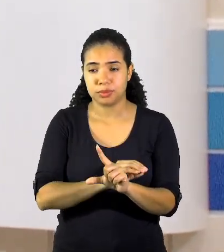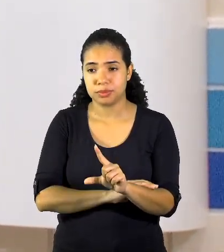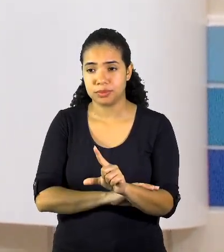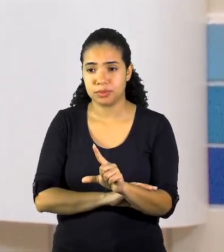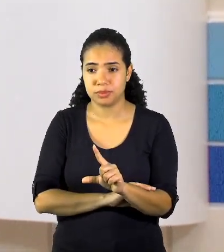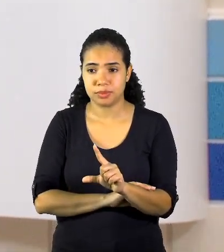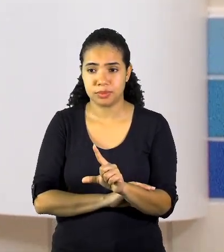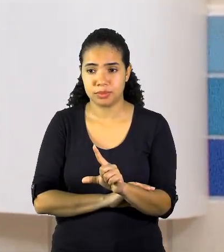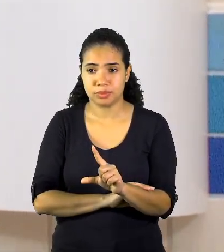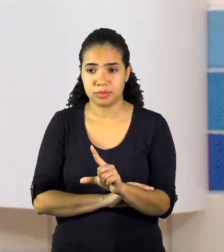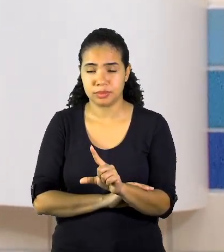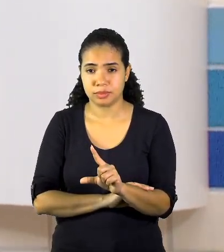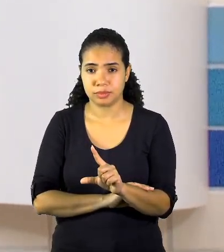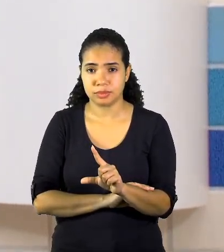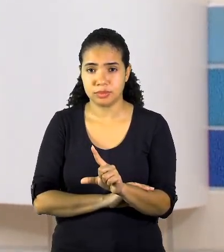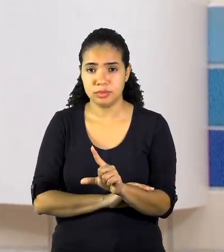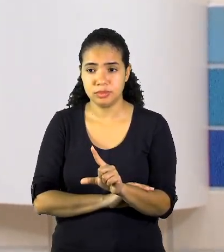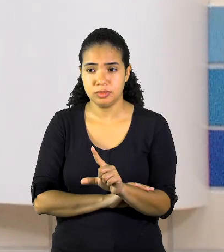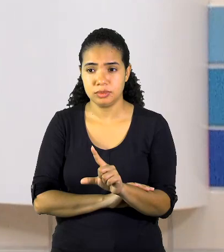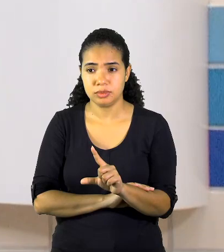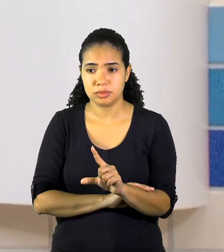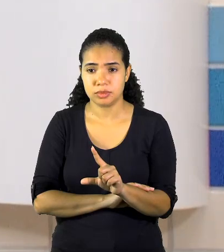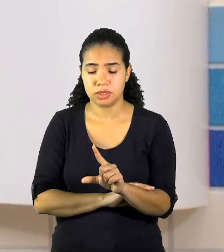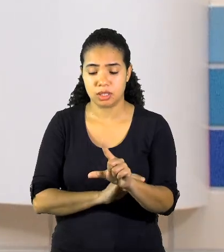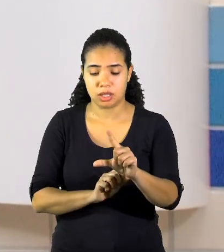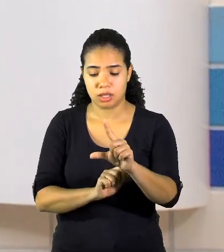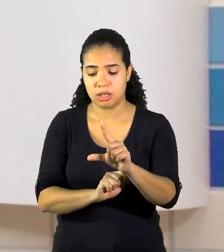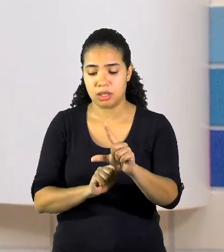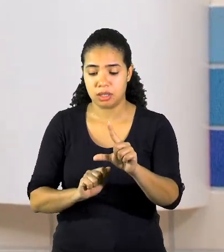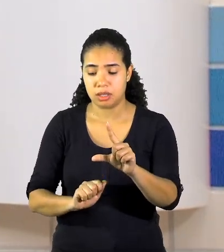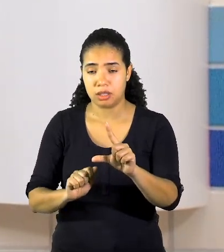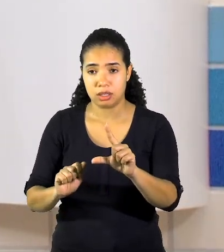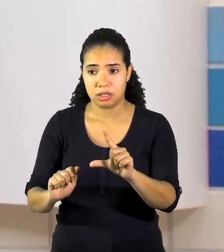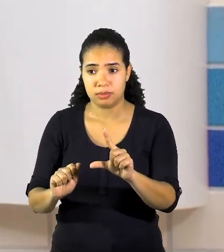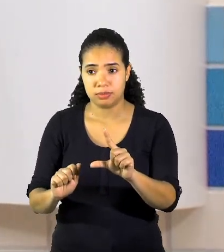um desses lados de A.